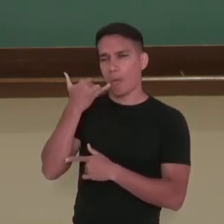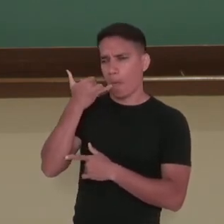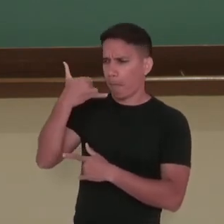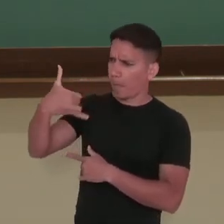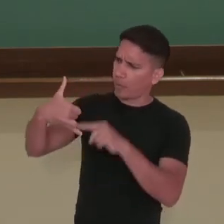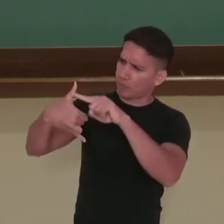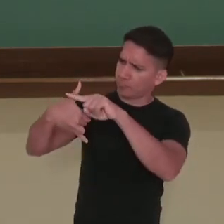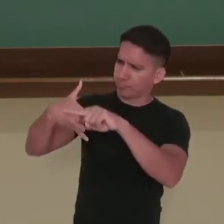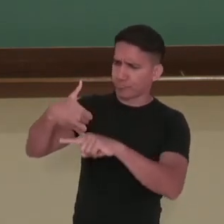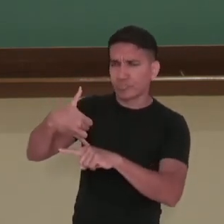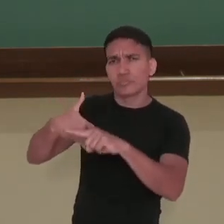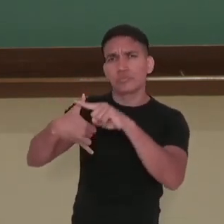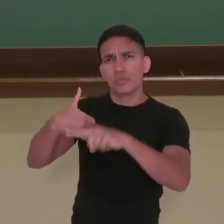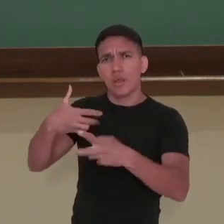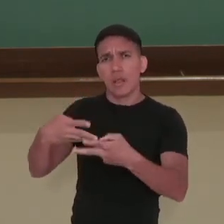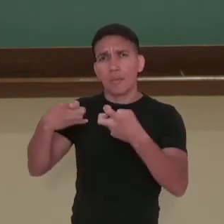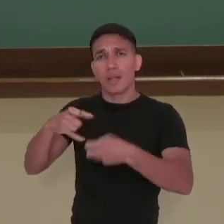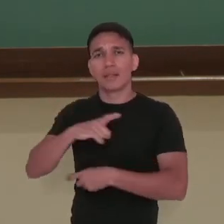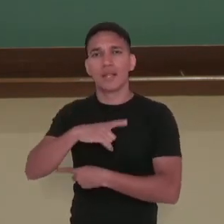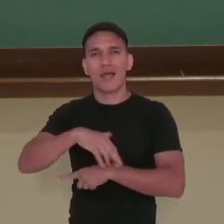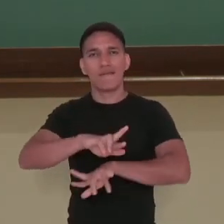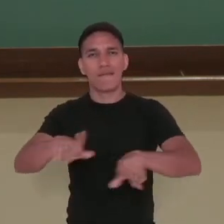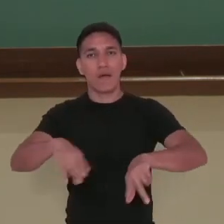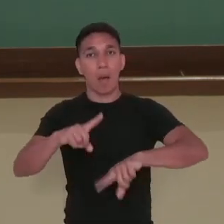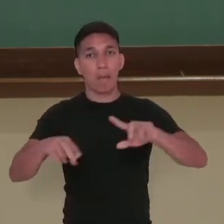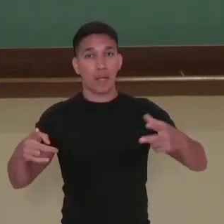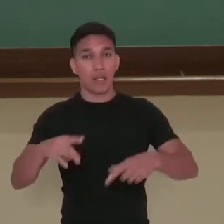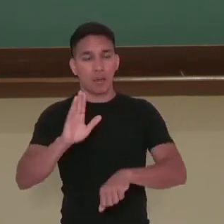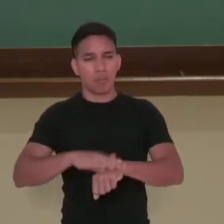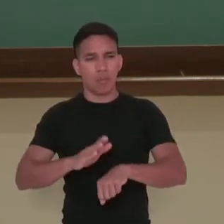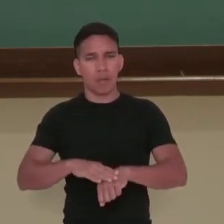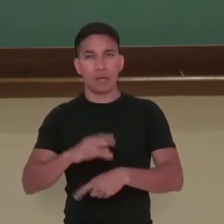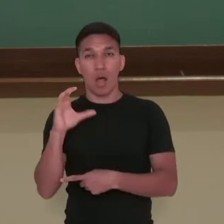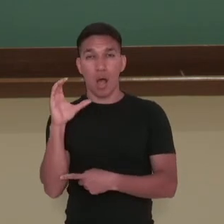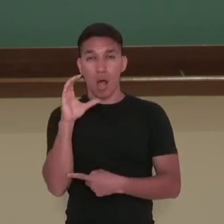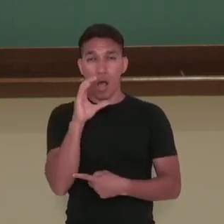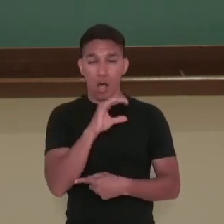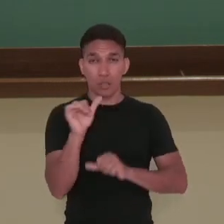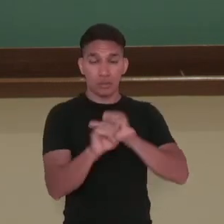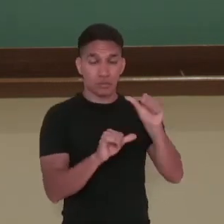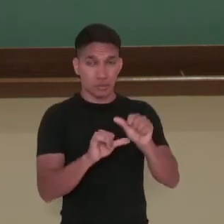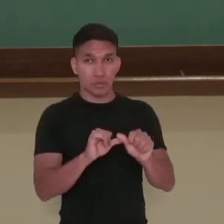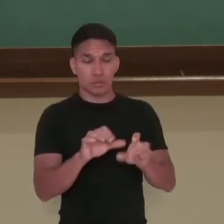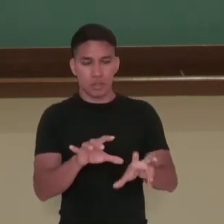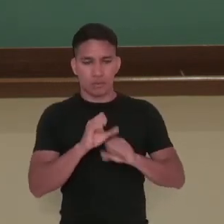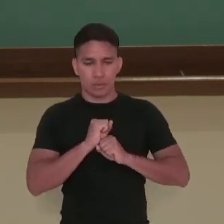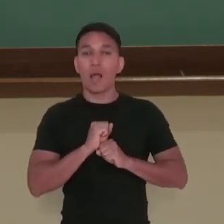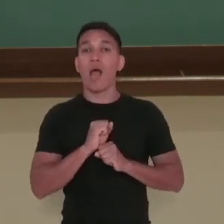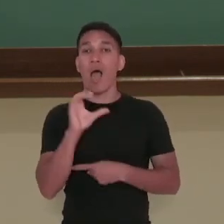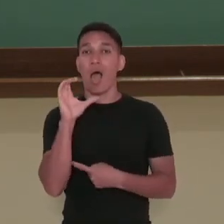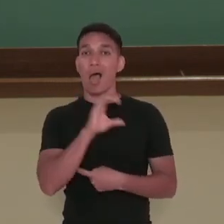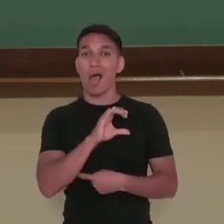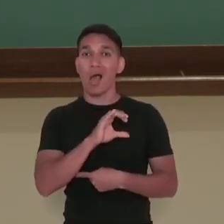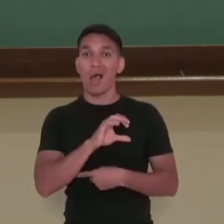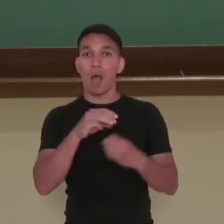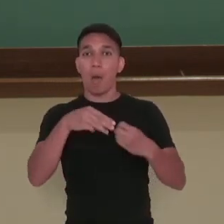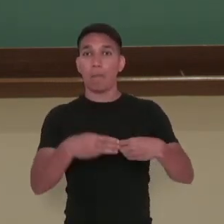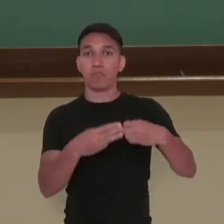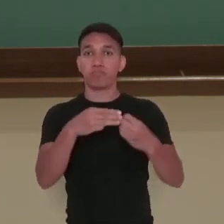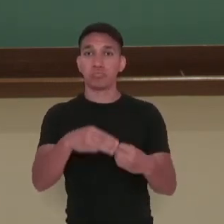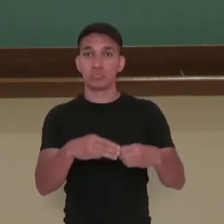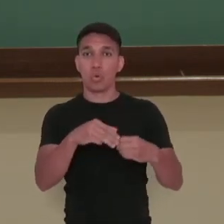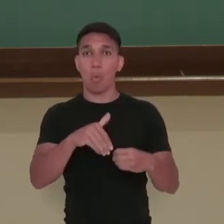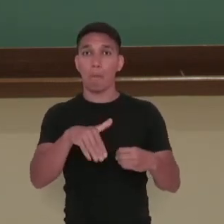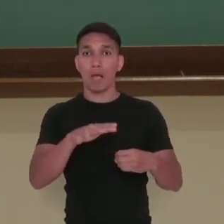um material, a maioria dos materiais, quando você aquece, ele recebe calor, as moléculas ficam mais agitadas, né? Porque a